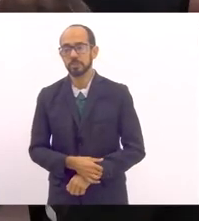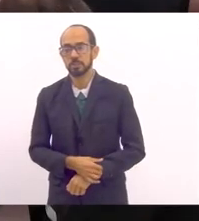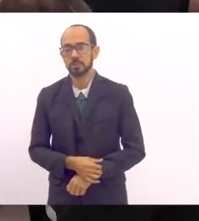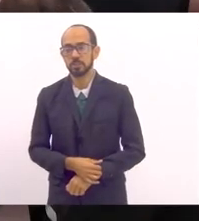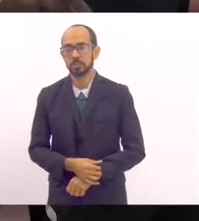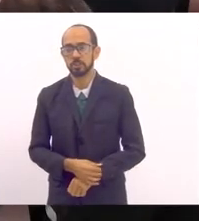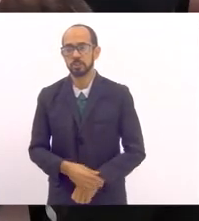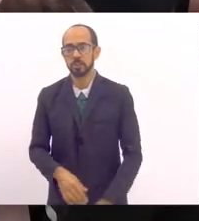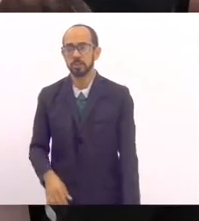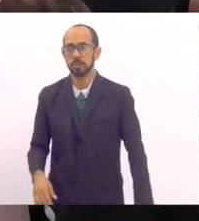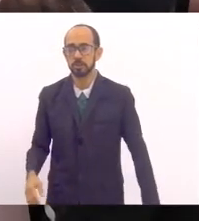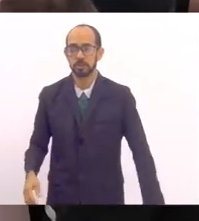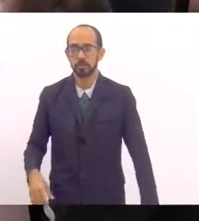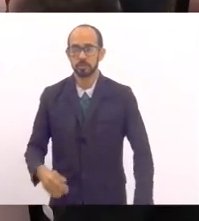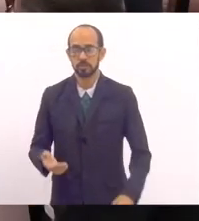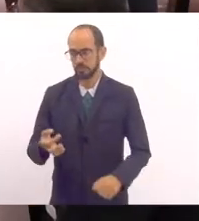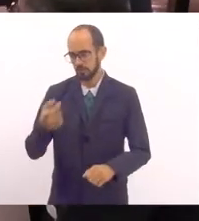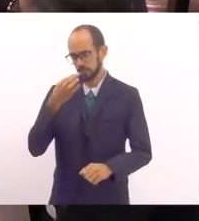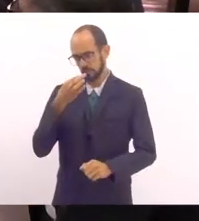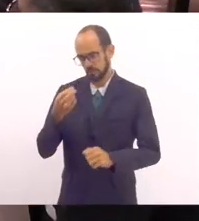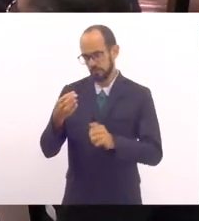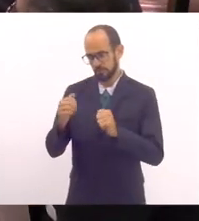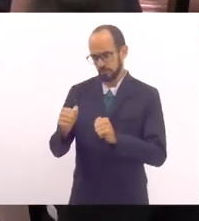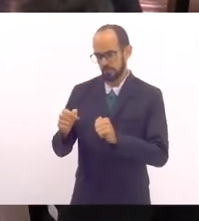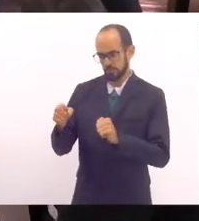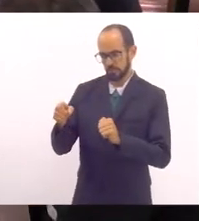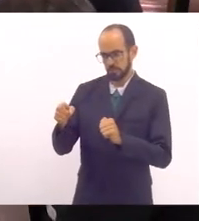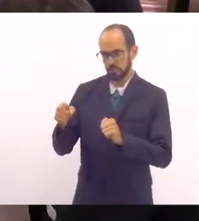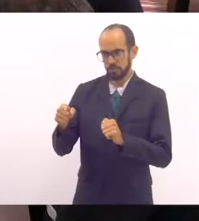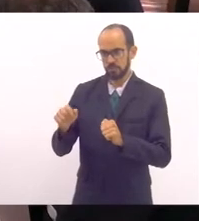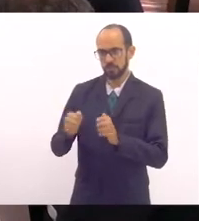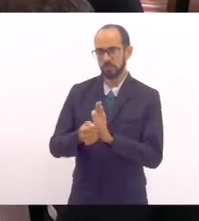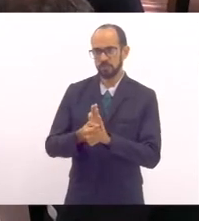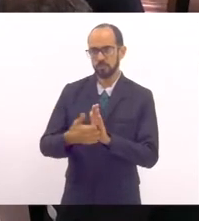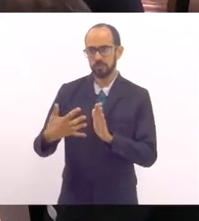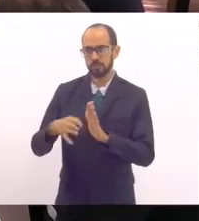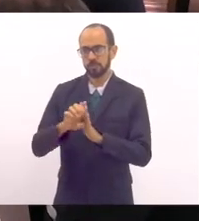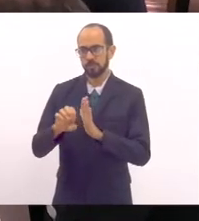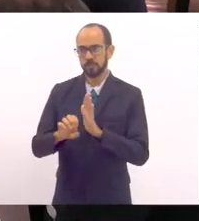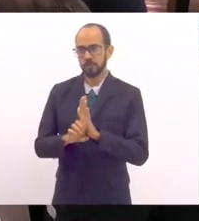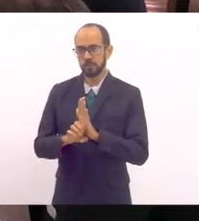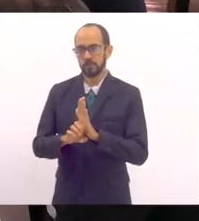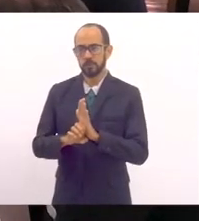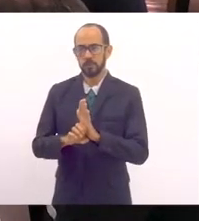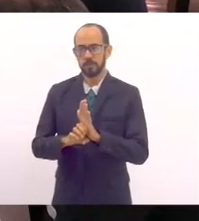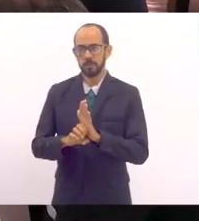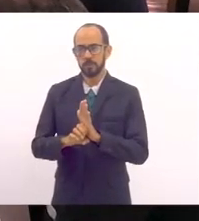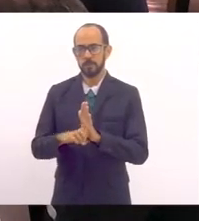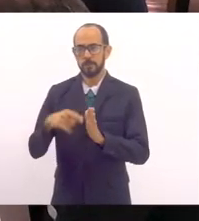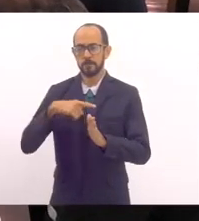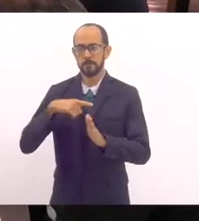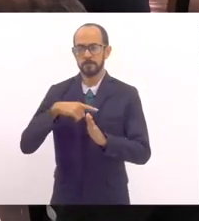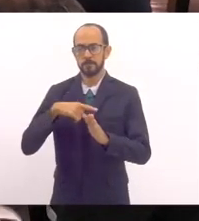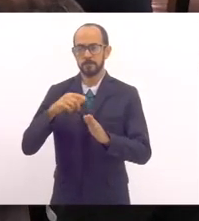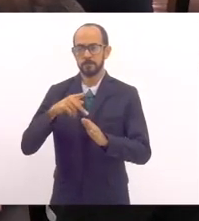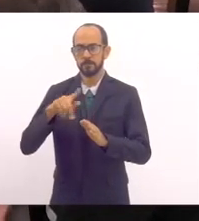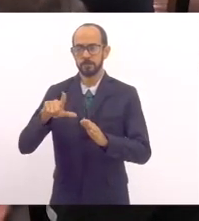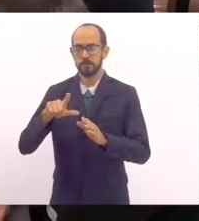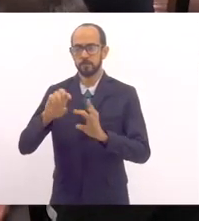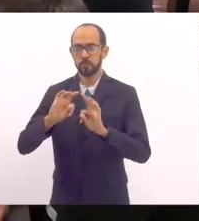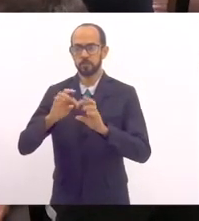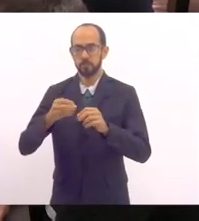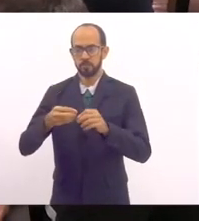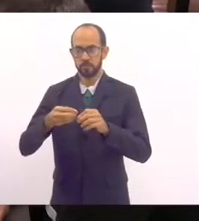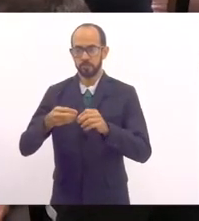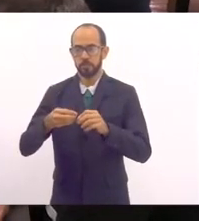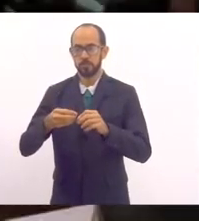Eu posso dar uma sugestão para Vossa Excelência? São muitas emendas, né, e elas permeiam praticamente o projeto de lei todo.